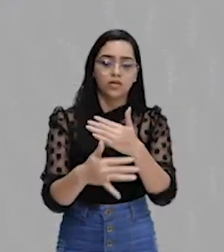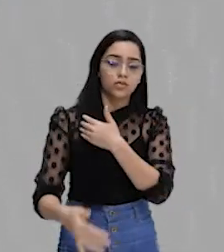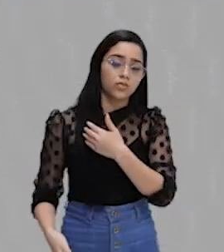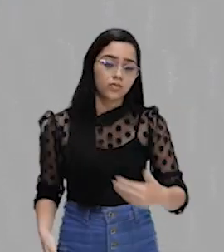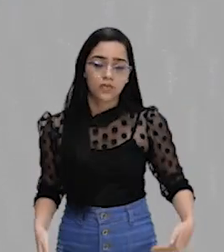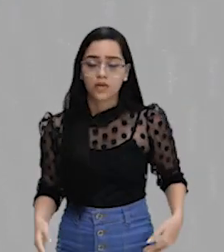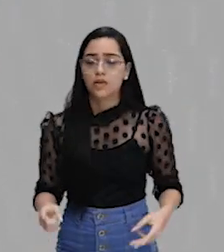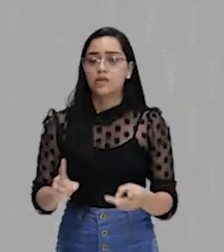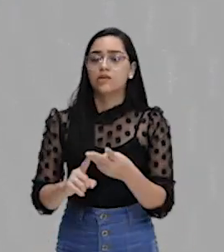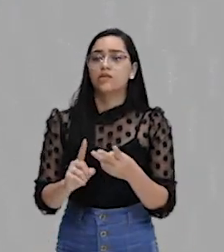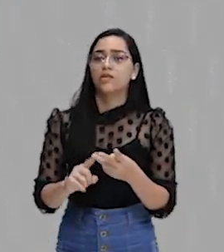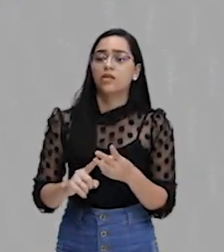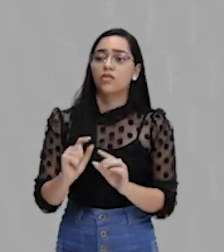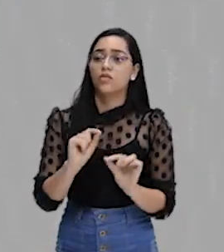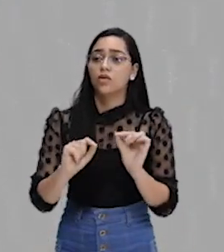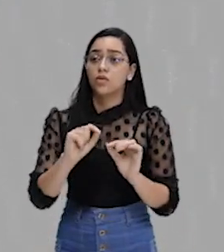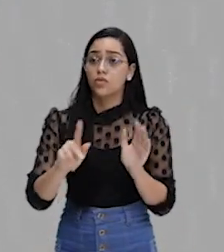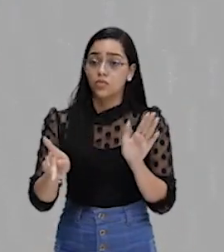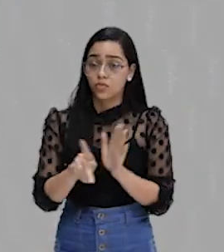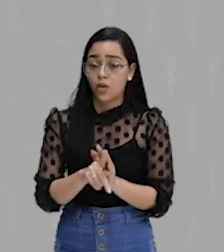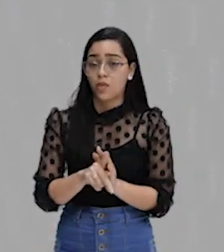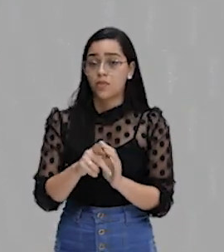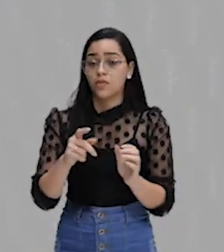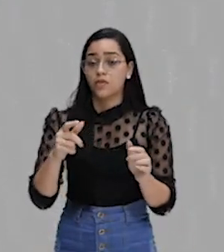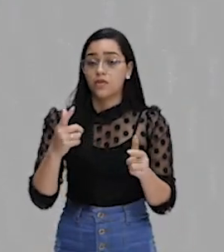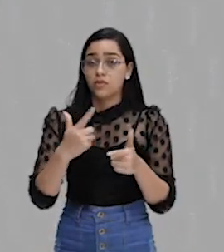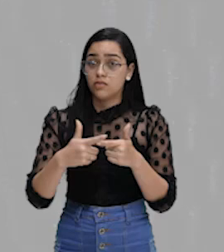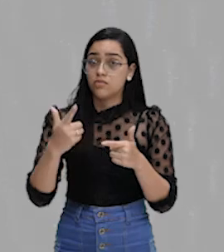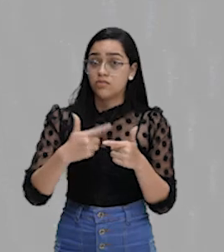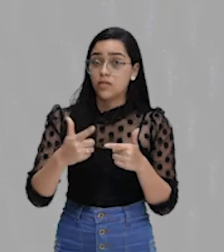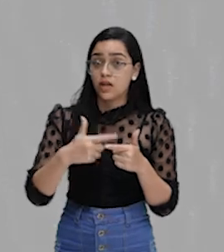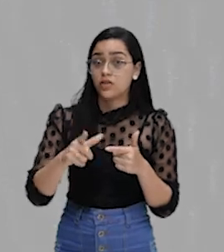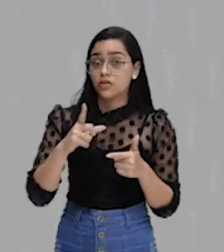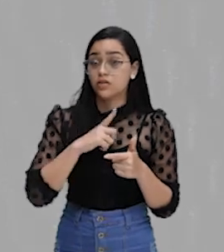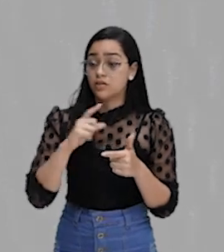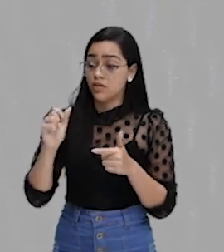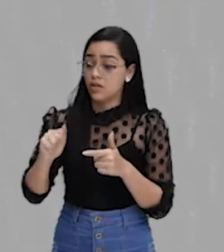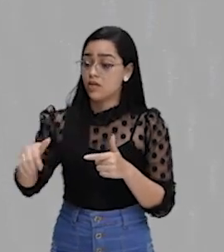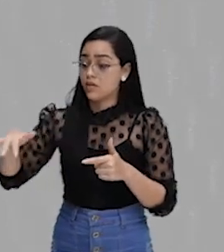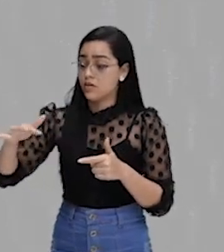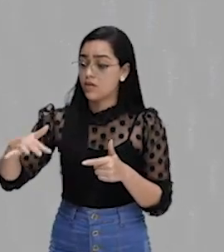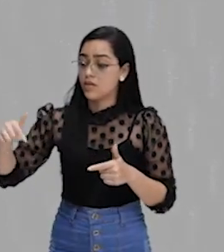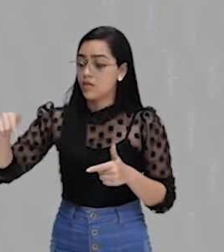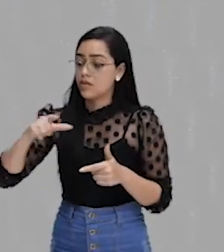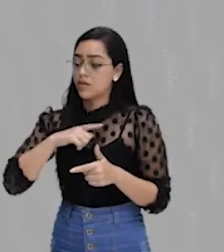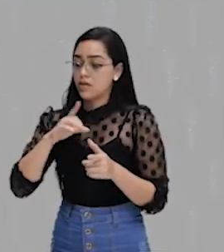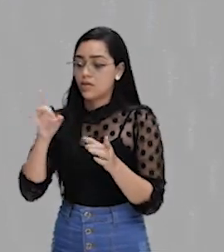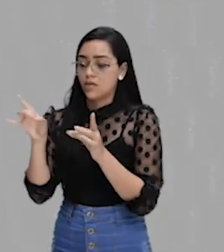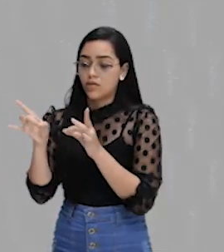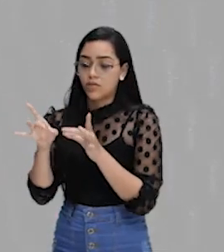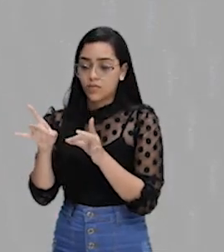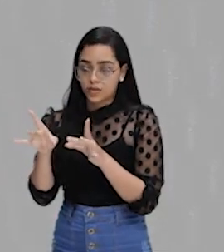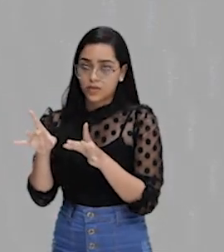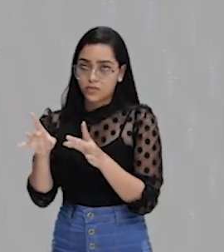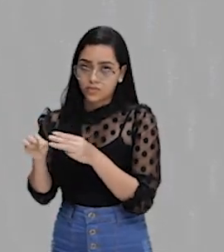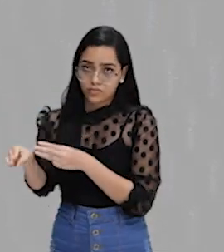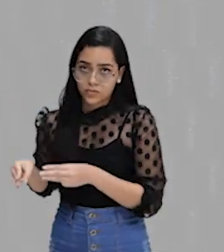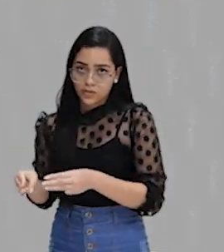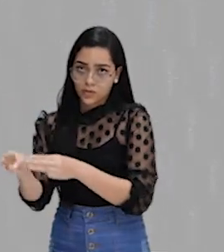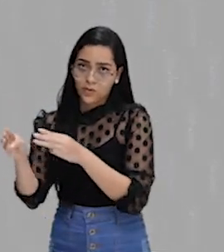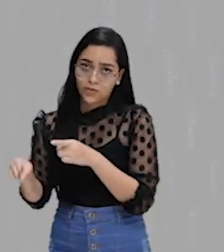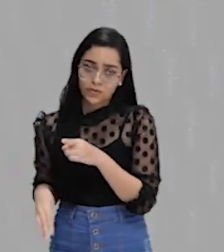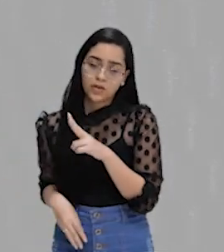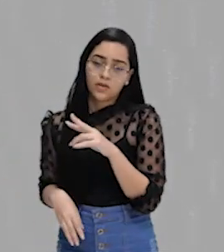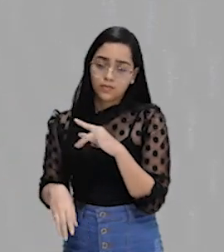por conta do próprio colapso dessas cidades italianas em relação ao comércio no Mediterrâneo, que é quando